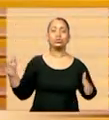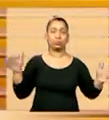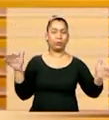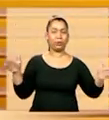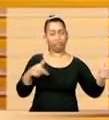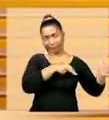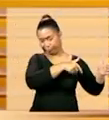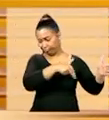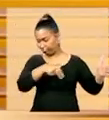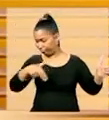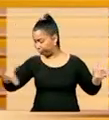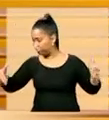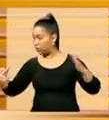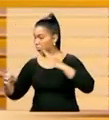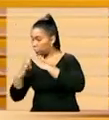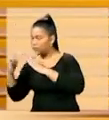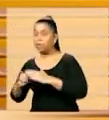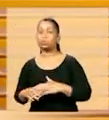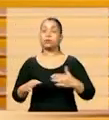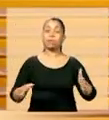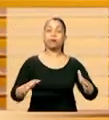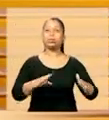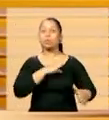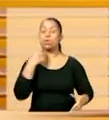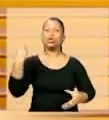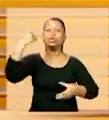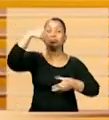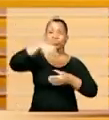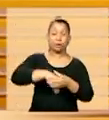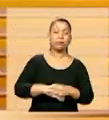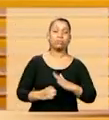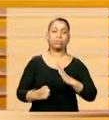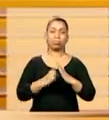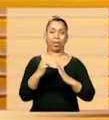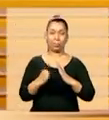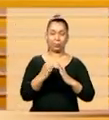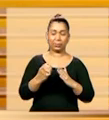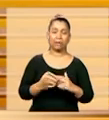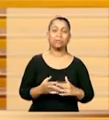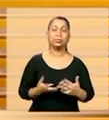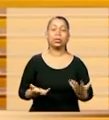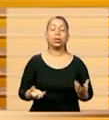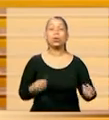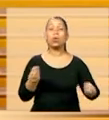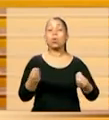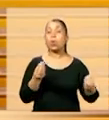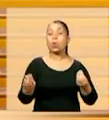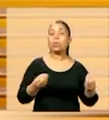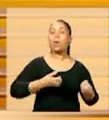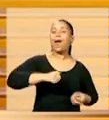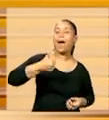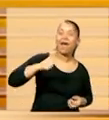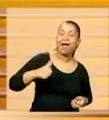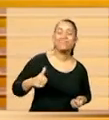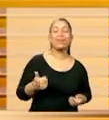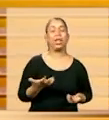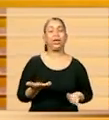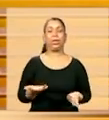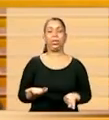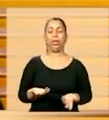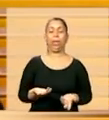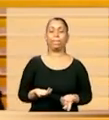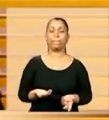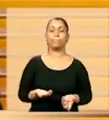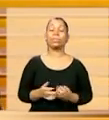trajeto, mas acontecem acidentes que resultam em mortes dentro da própria empresa. Como que você avalia esse